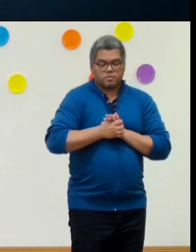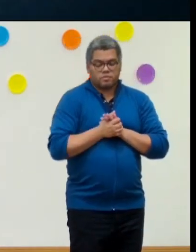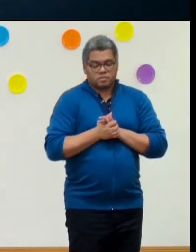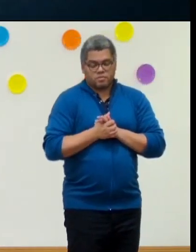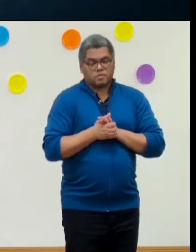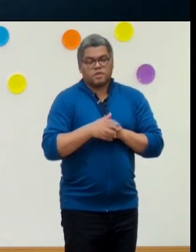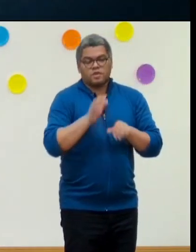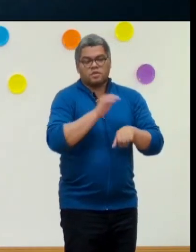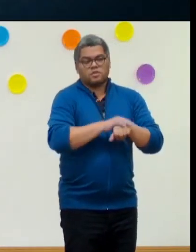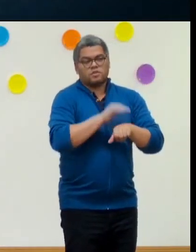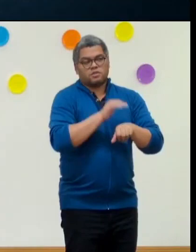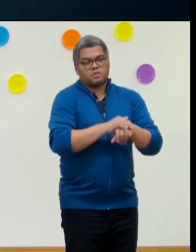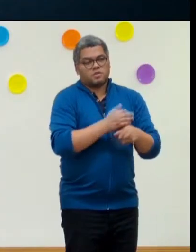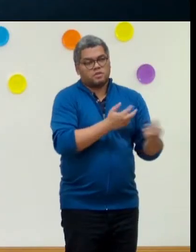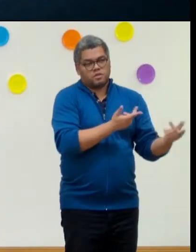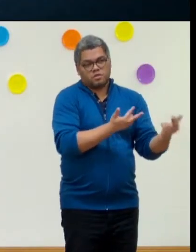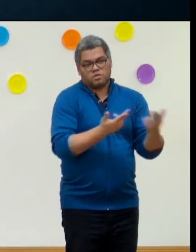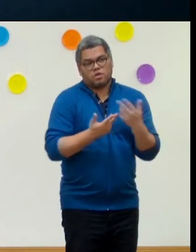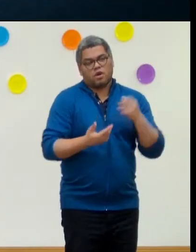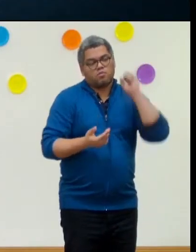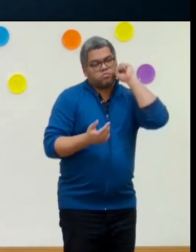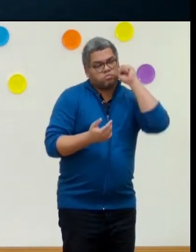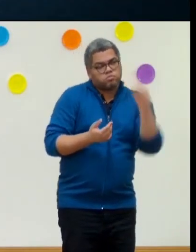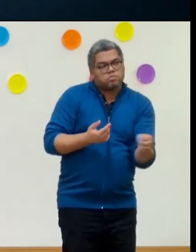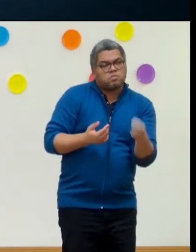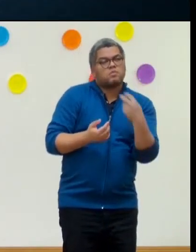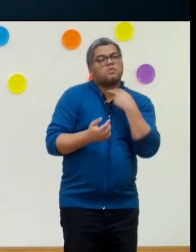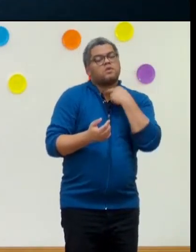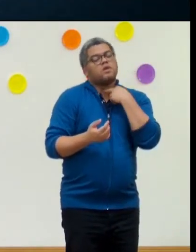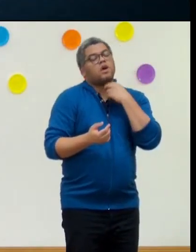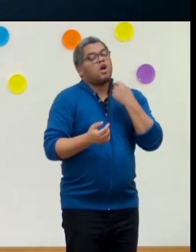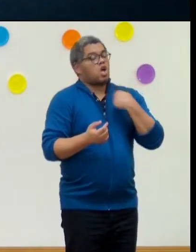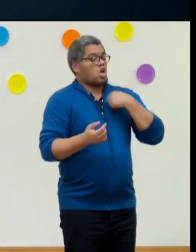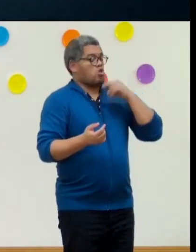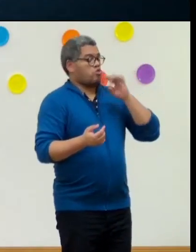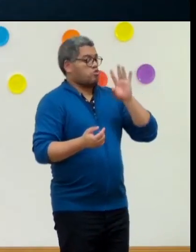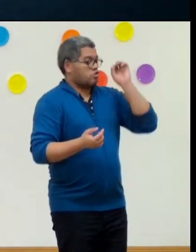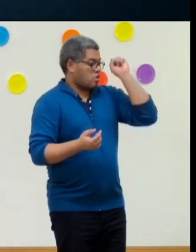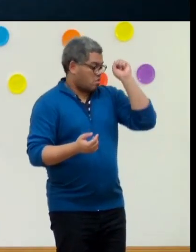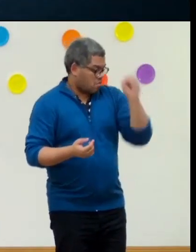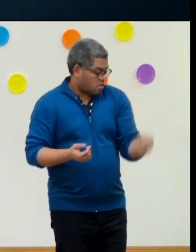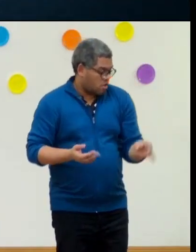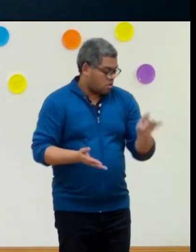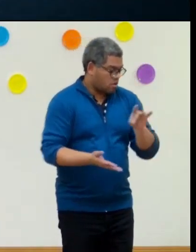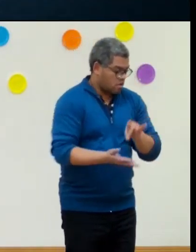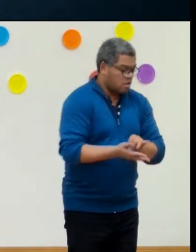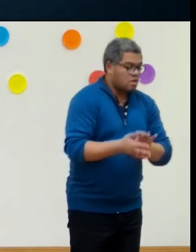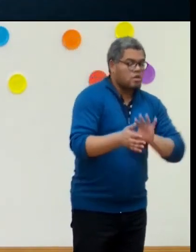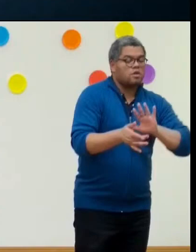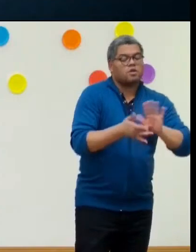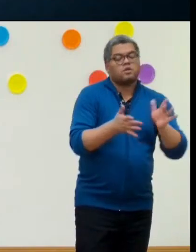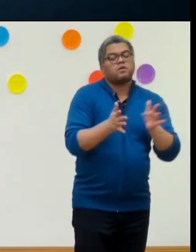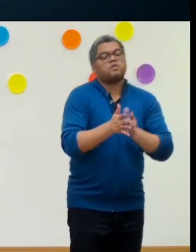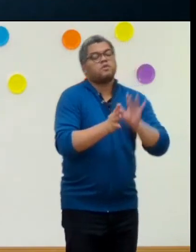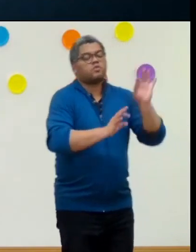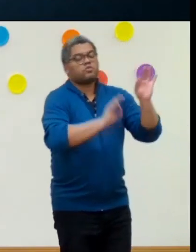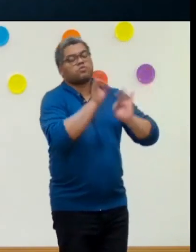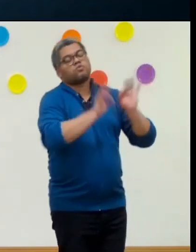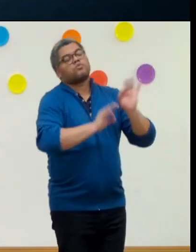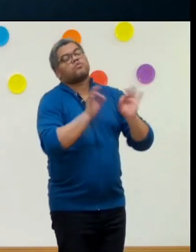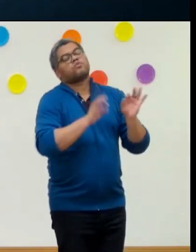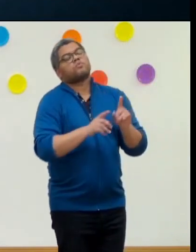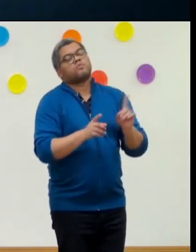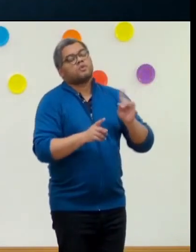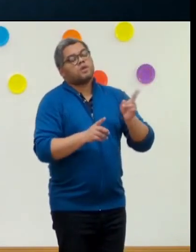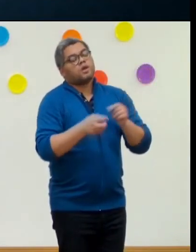Eles fizeram a mesma coisa com o não matarás. Eu só mato se eu matar de fato. Jesus veio e corrigiu. Não, se você odeia, você matou.